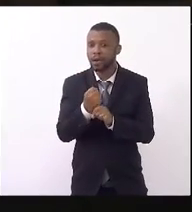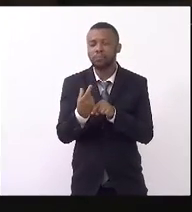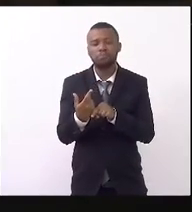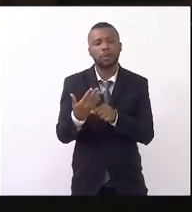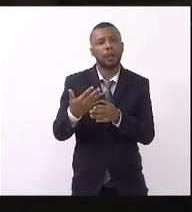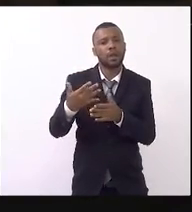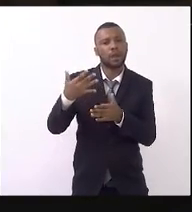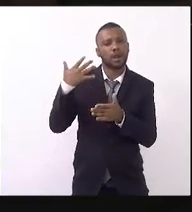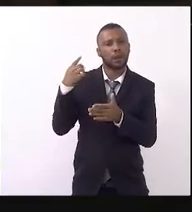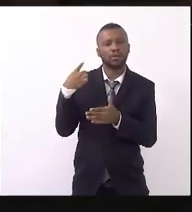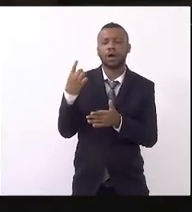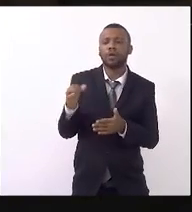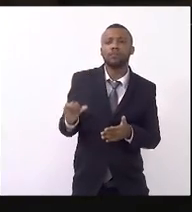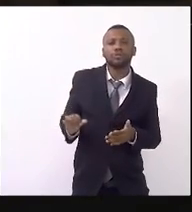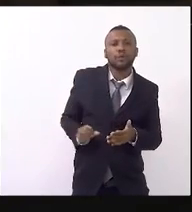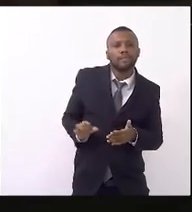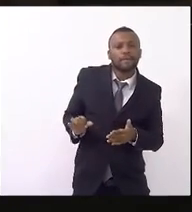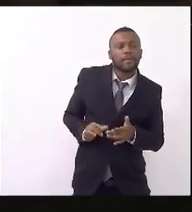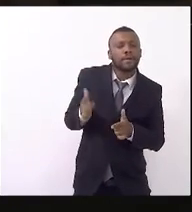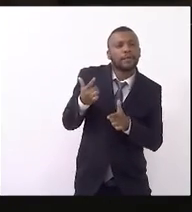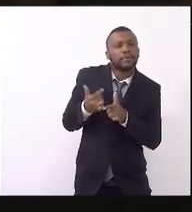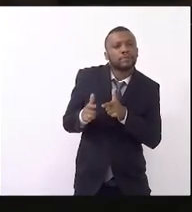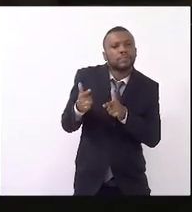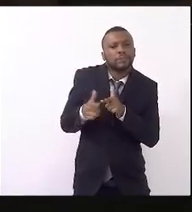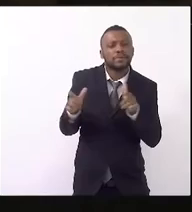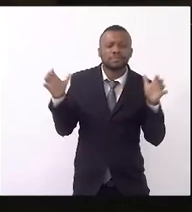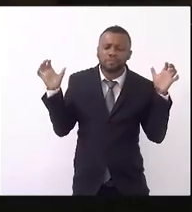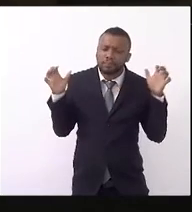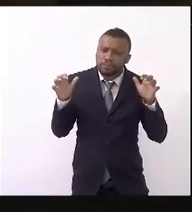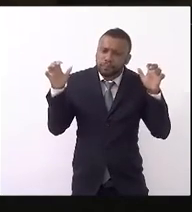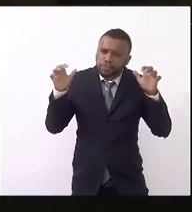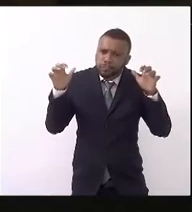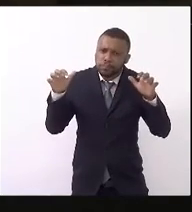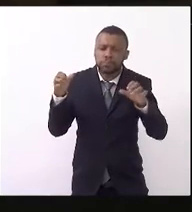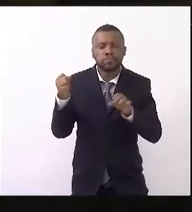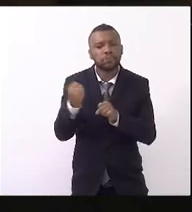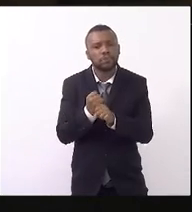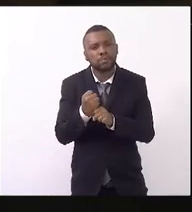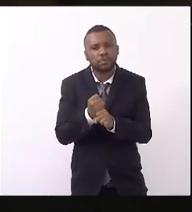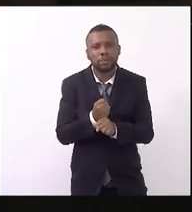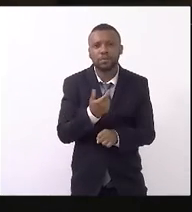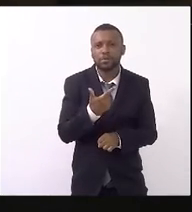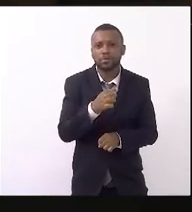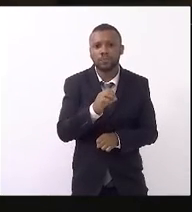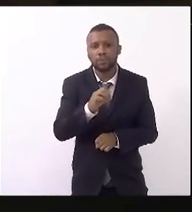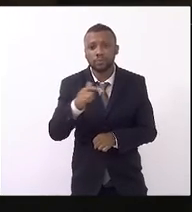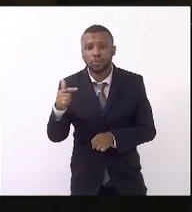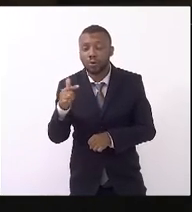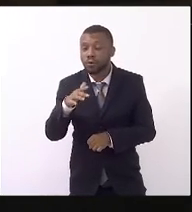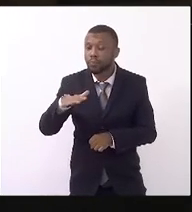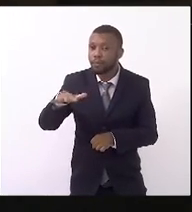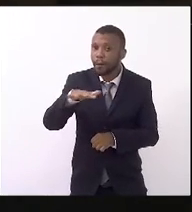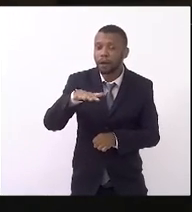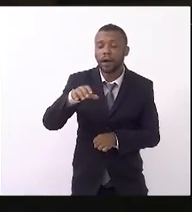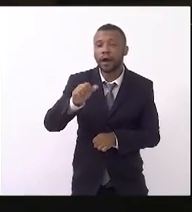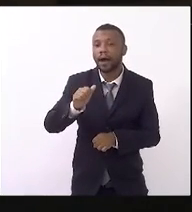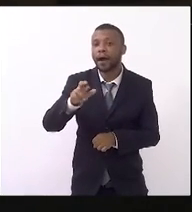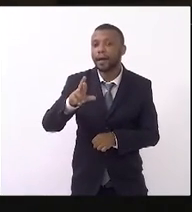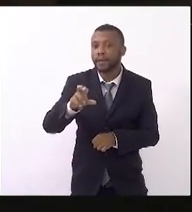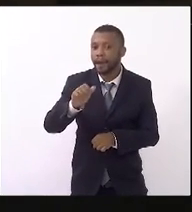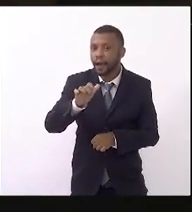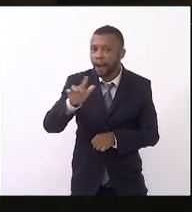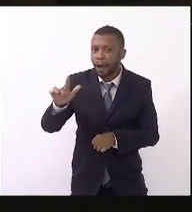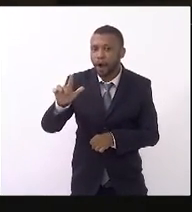nós sofremos esse problema das chuvas em 2002, e o bairro do Areal foi o que mais